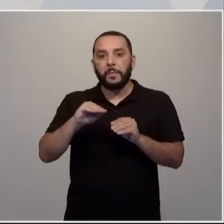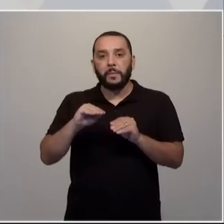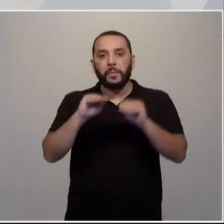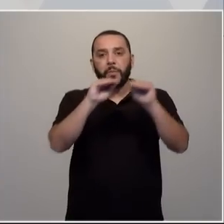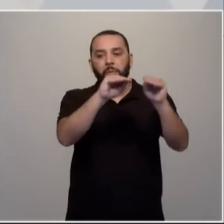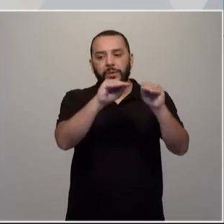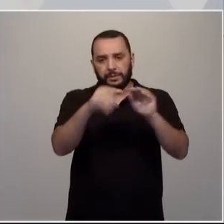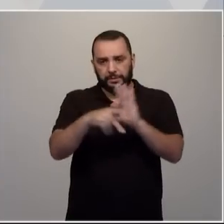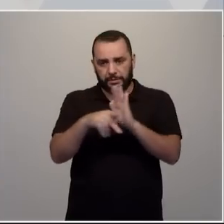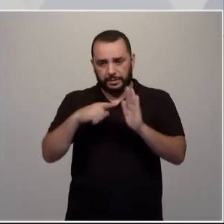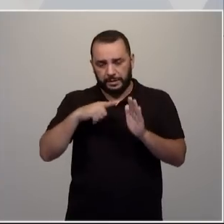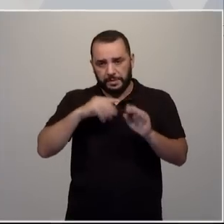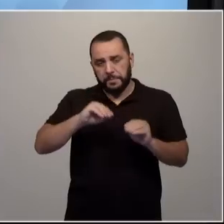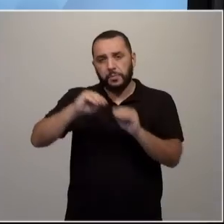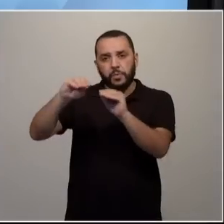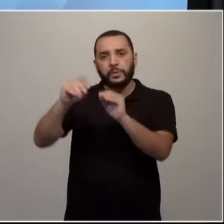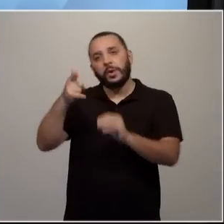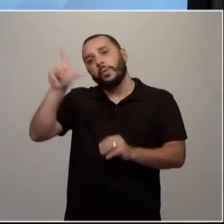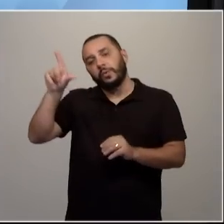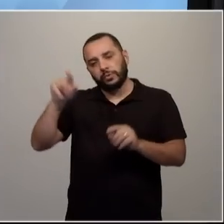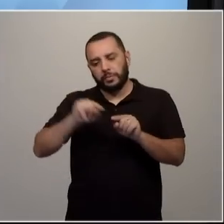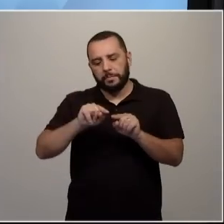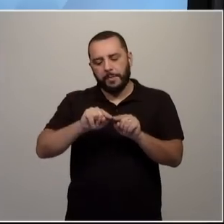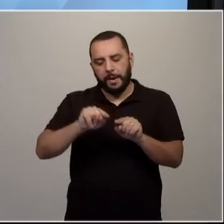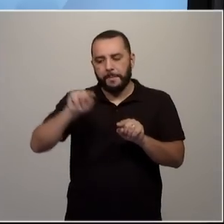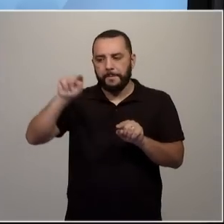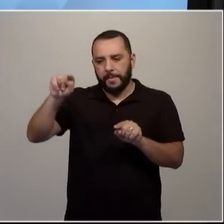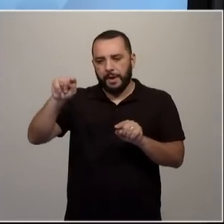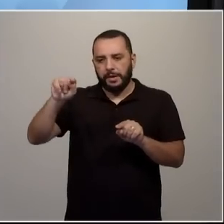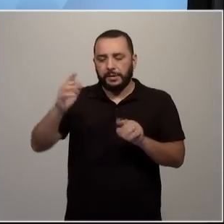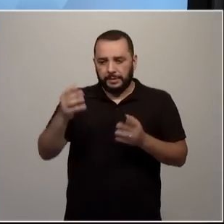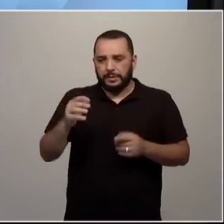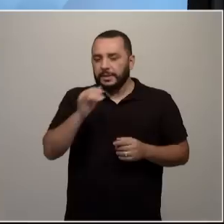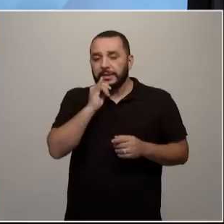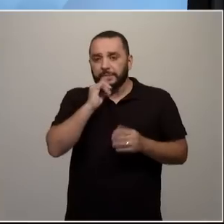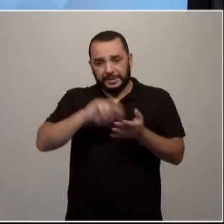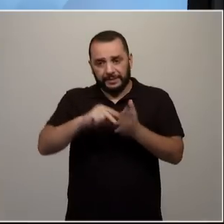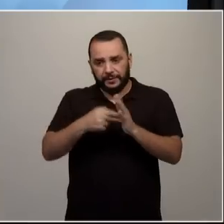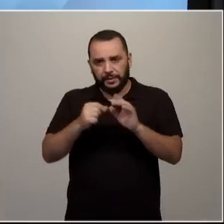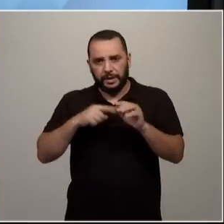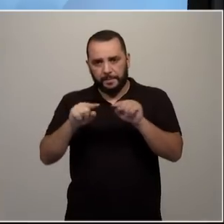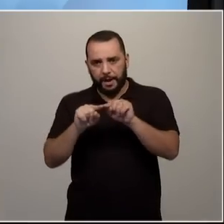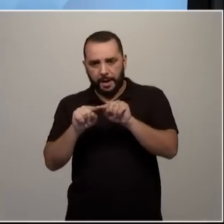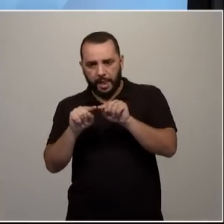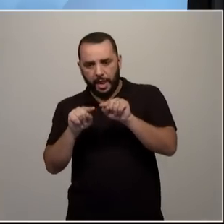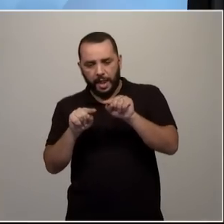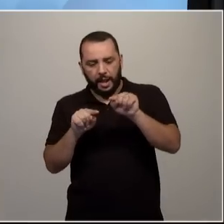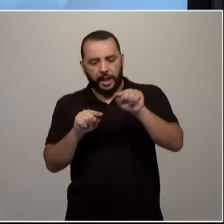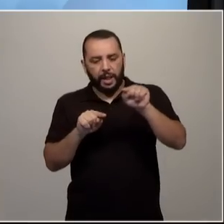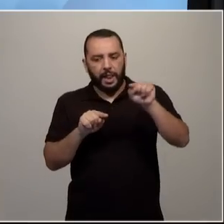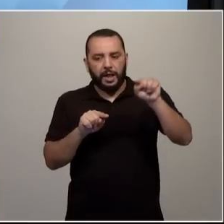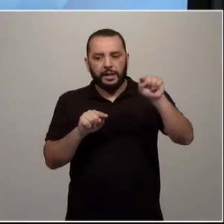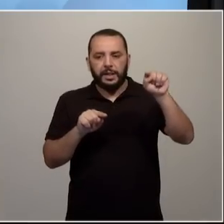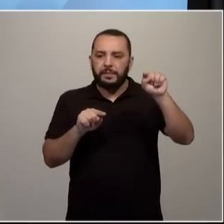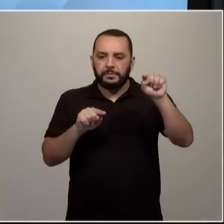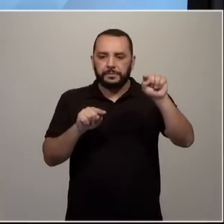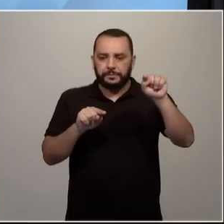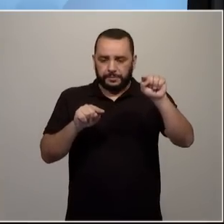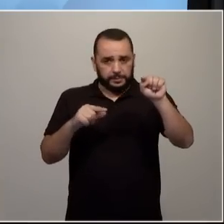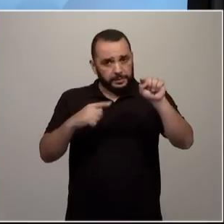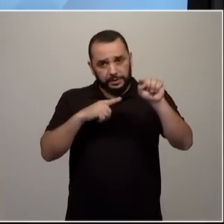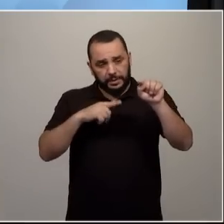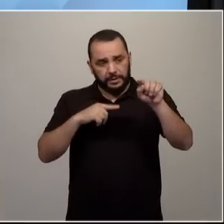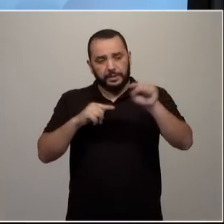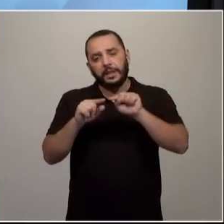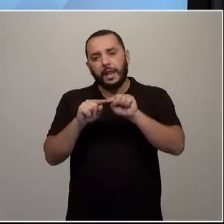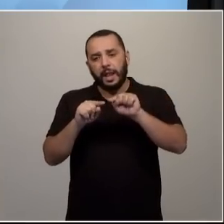Uma maneira de descrever isso em termos físicos é dizer que você saiu desse ponto, fez um movimento dado por um